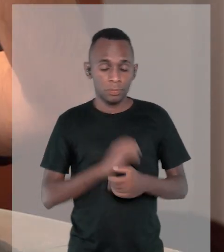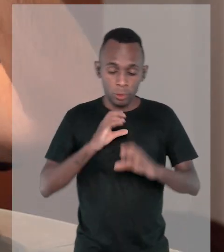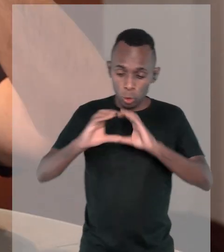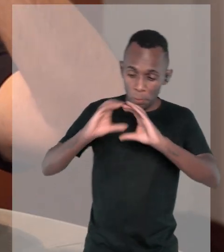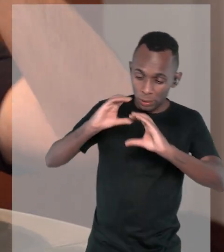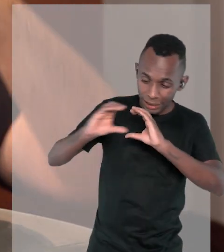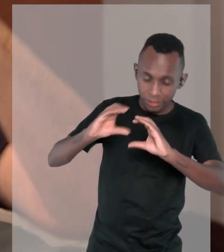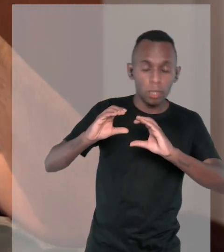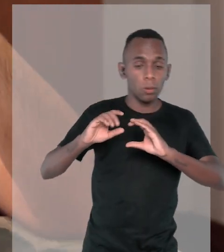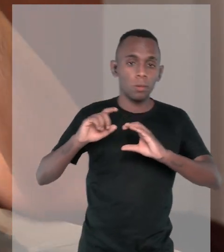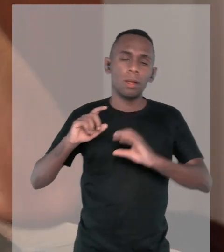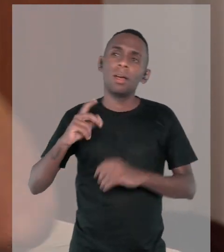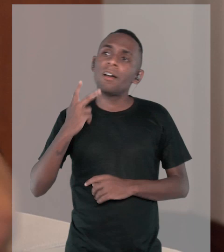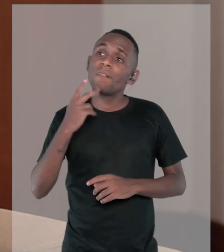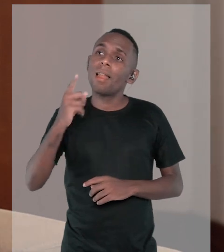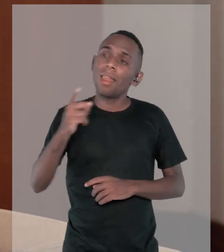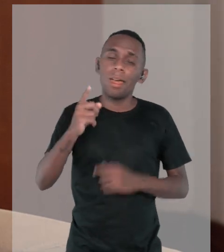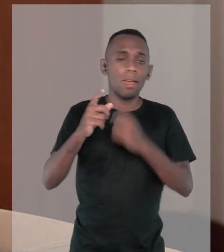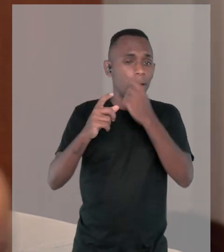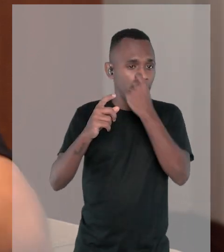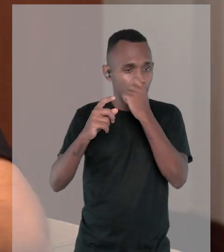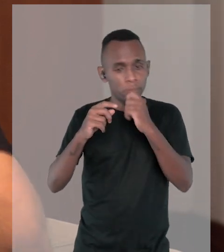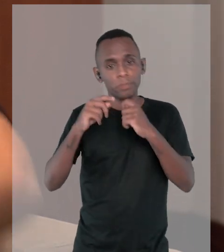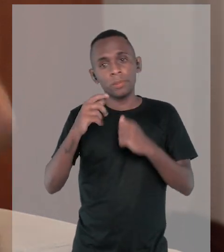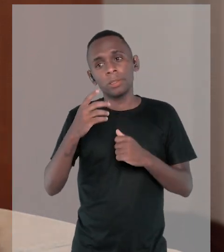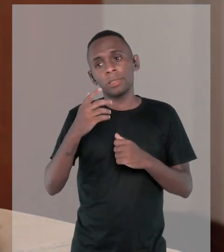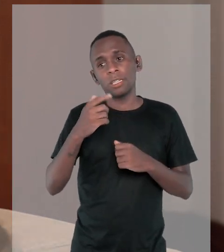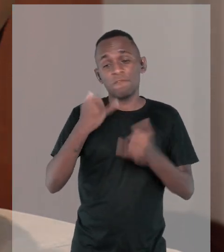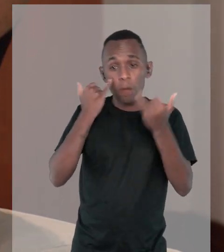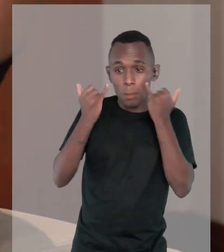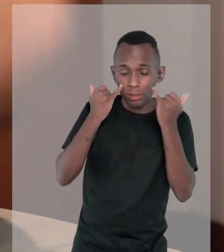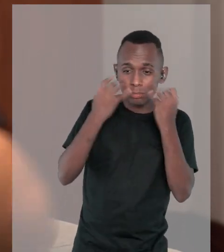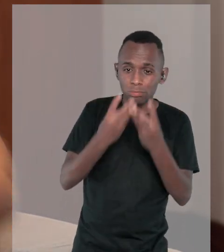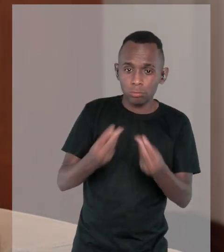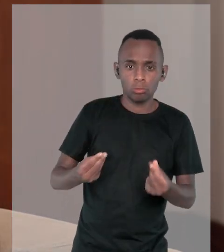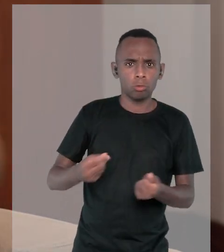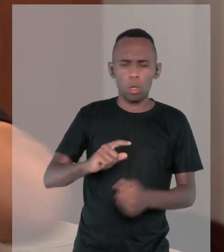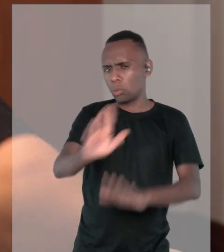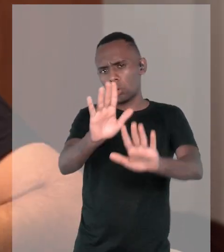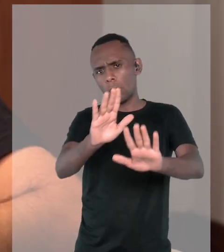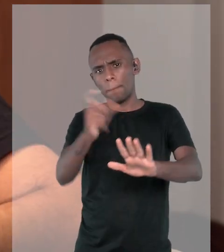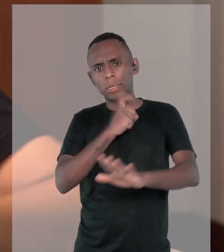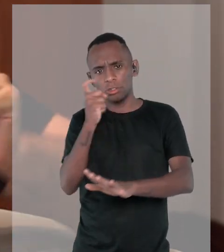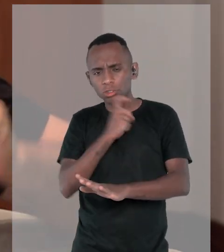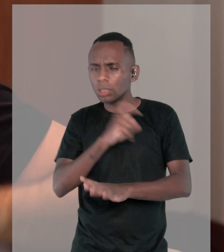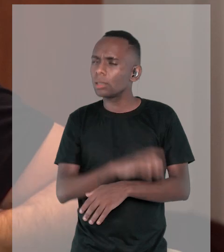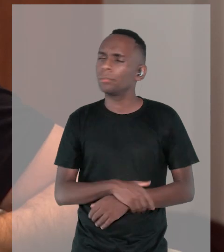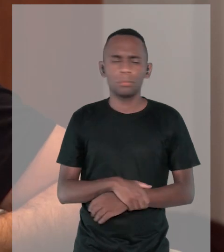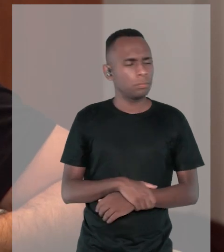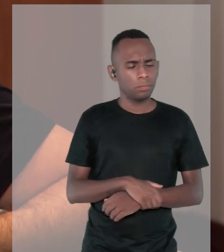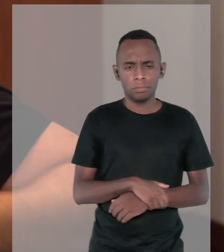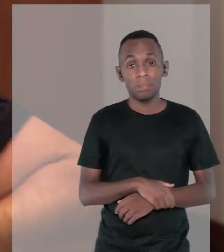Comunicação, que é o que todo mundo fala, fulano vai cascatear a informação. Eu agora estou batendo na mesa e falando, truco! Não é assim,